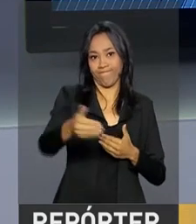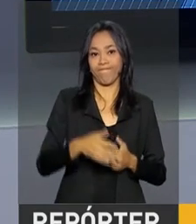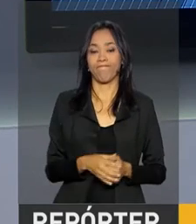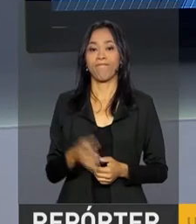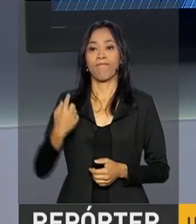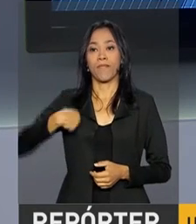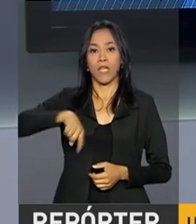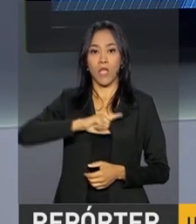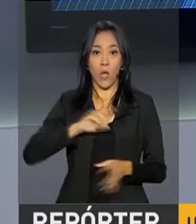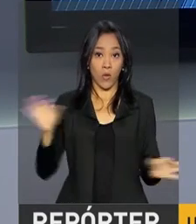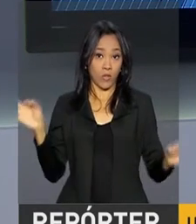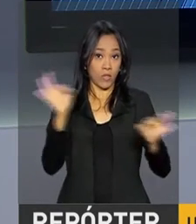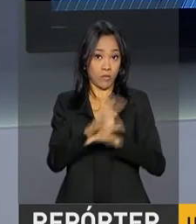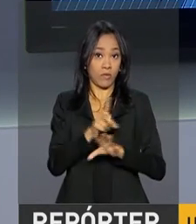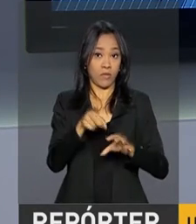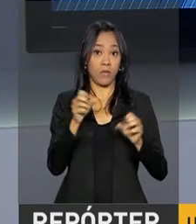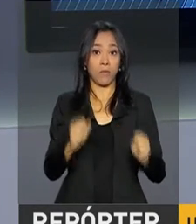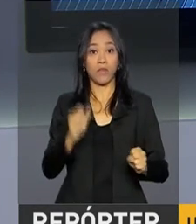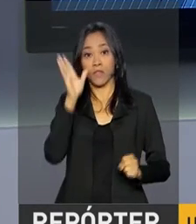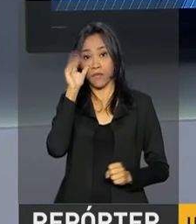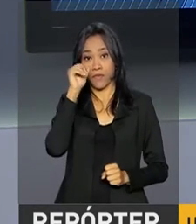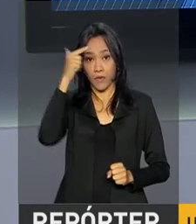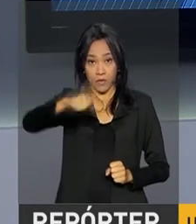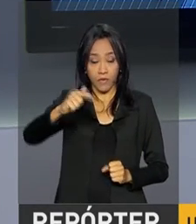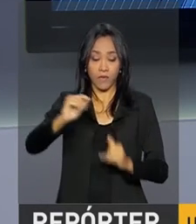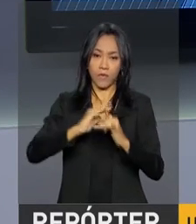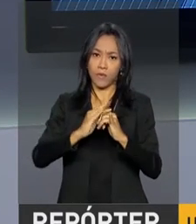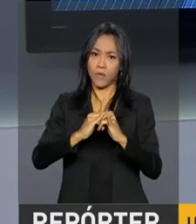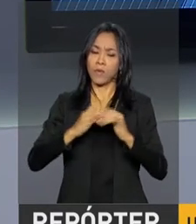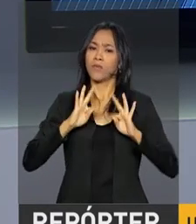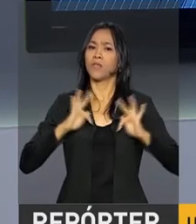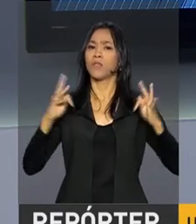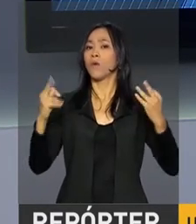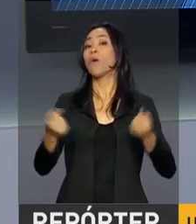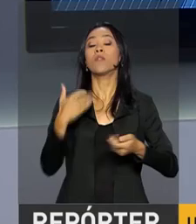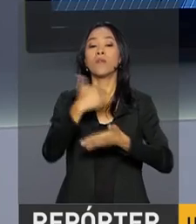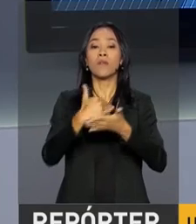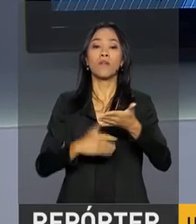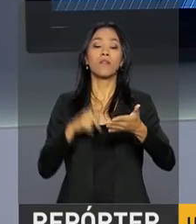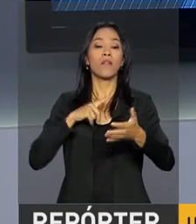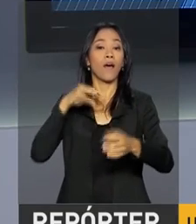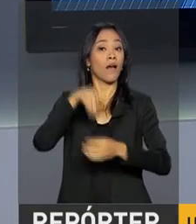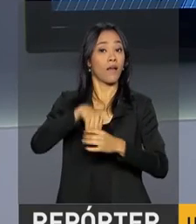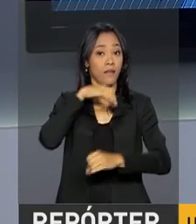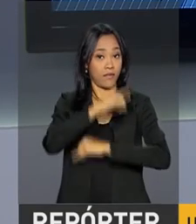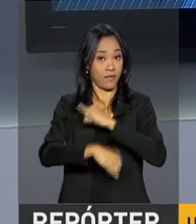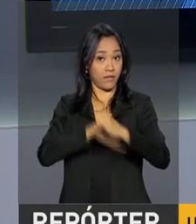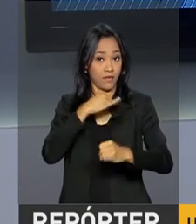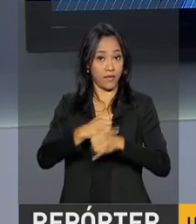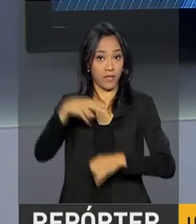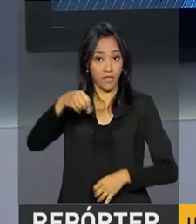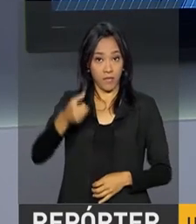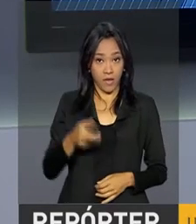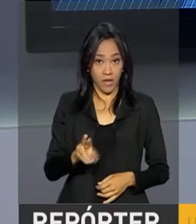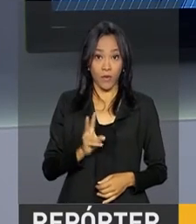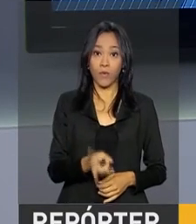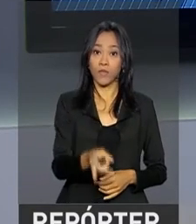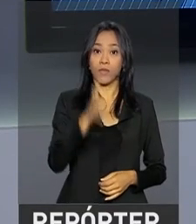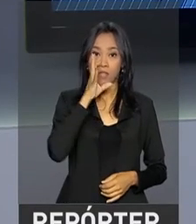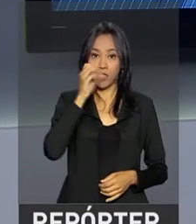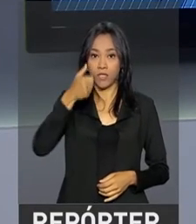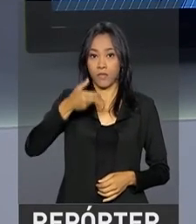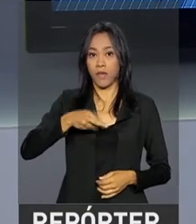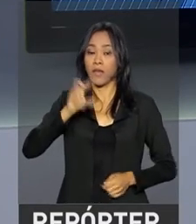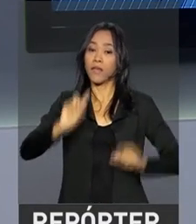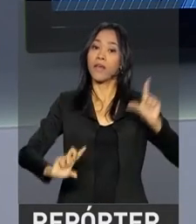ficamos por aqui. Você pode rever as reportagens no YouTube e toda a nossa programação também está na página da NBR na internet. Continue com a